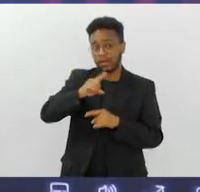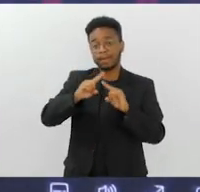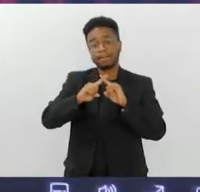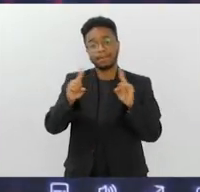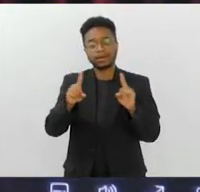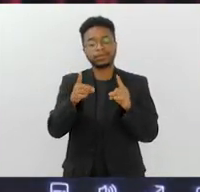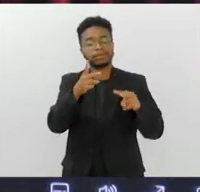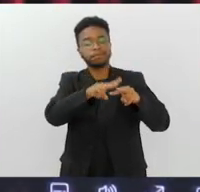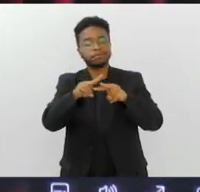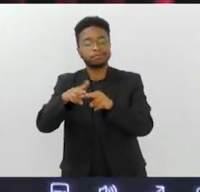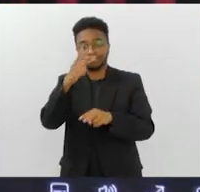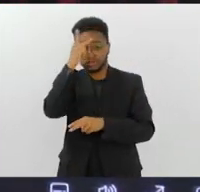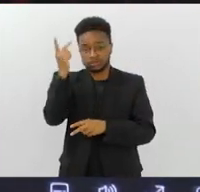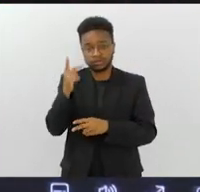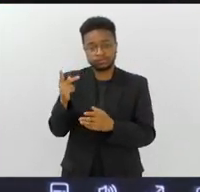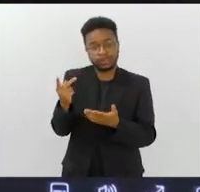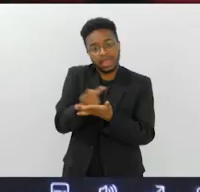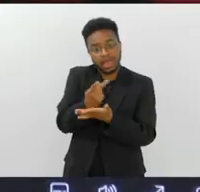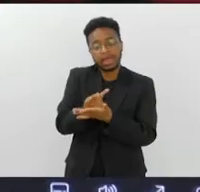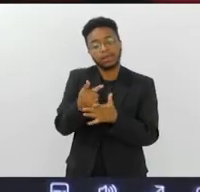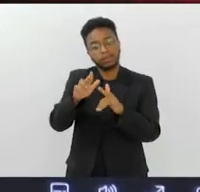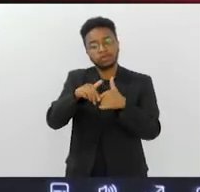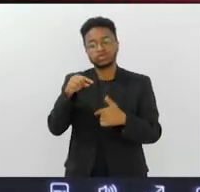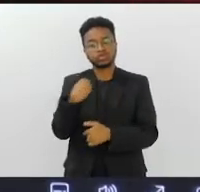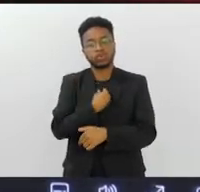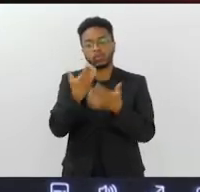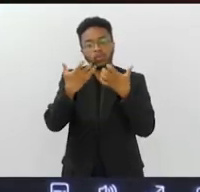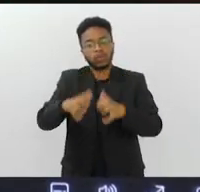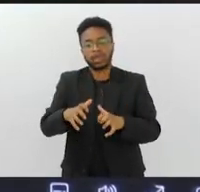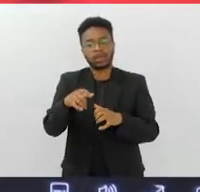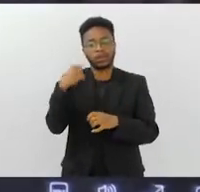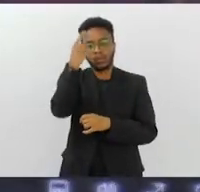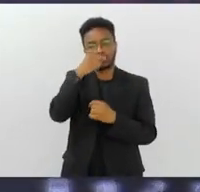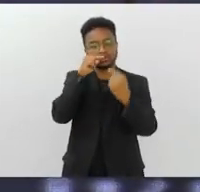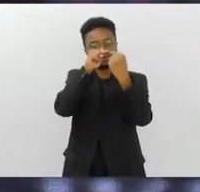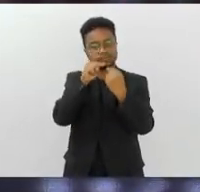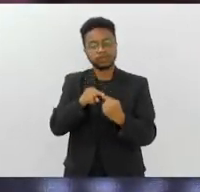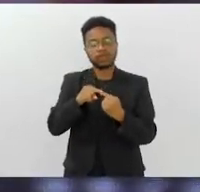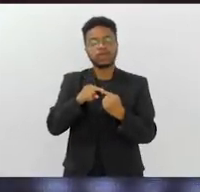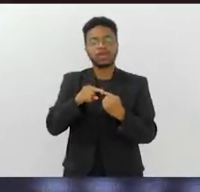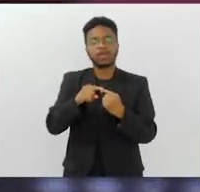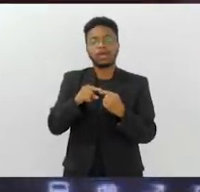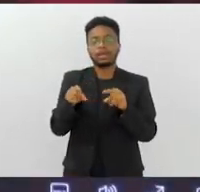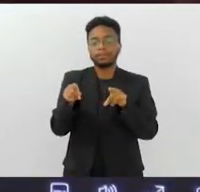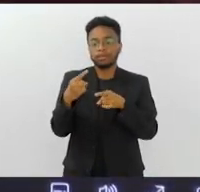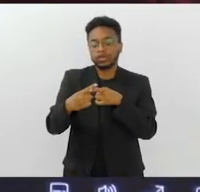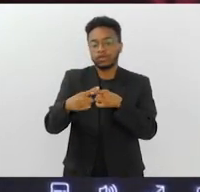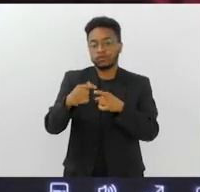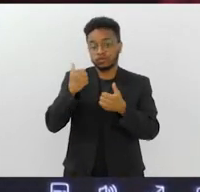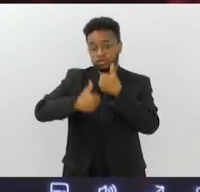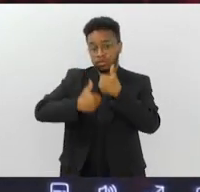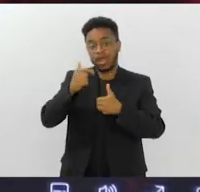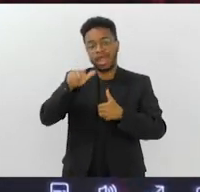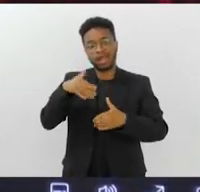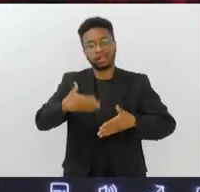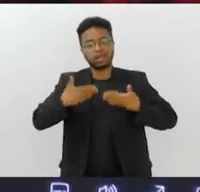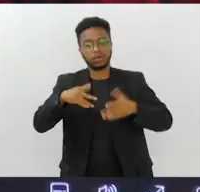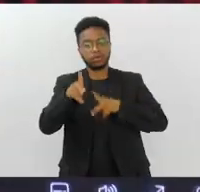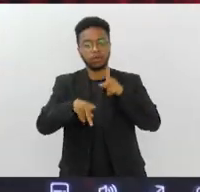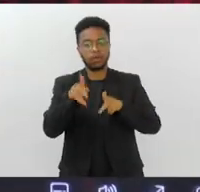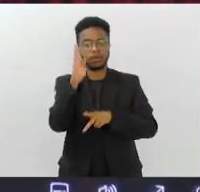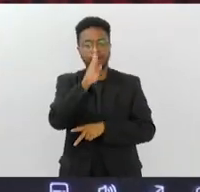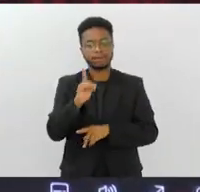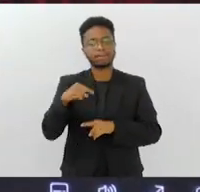violado por isso dizemos não ao reconhecimento racial o futebol é amria do povo brasileiro e a nossa paixão não